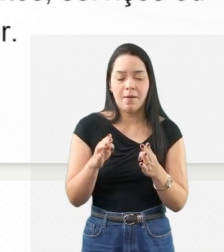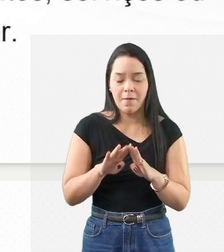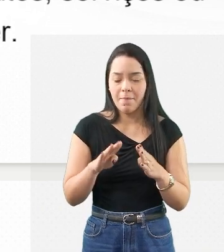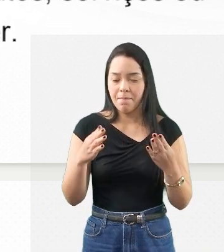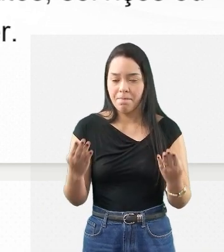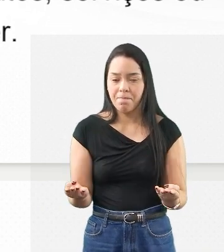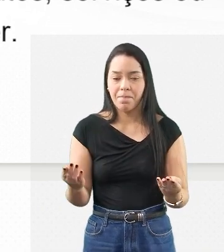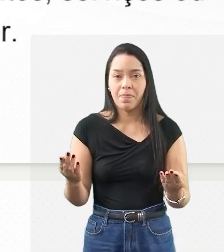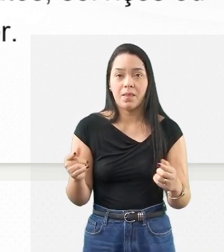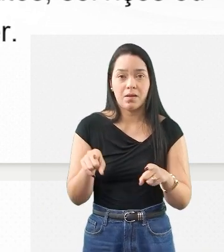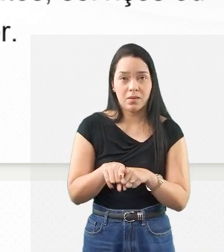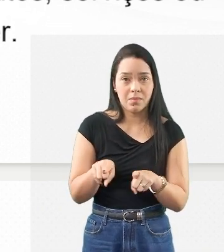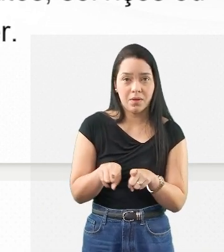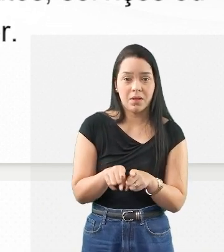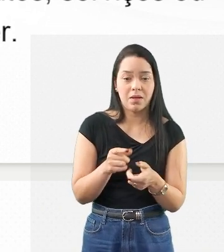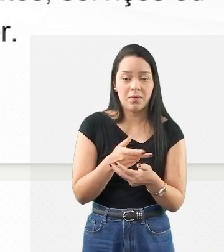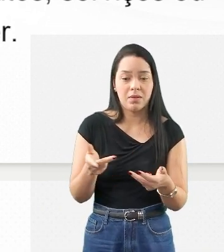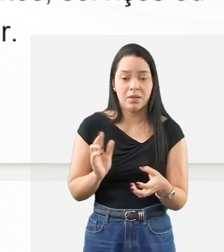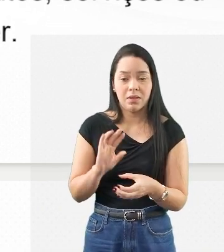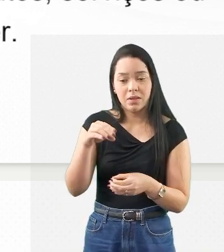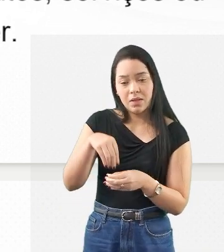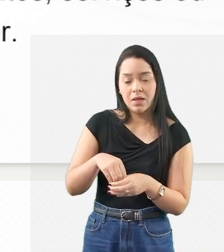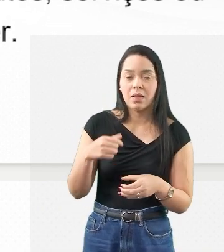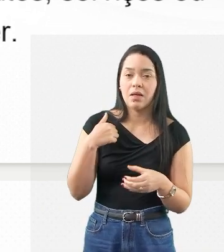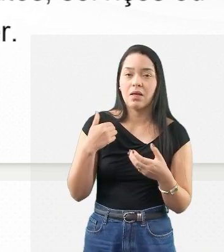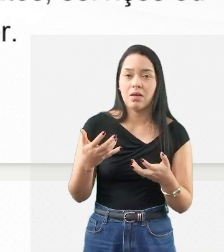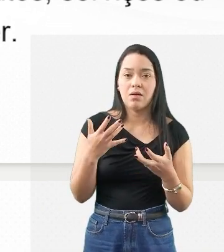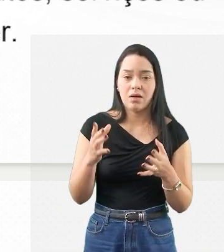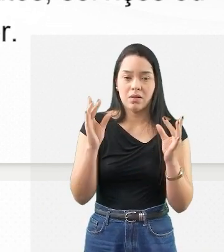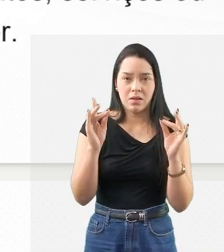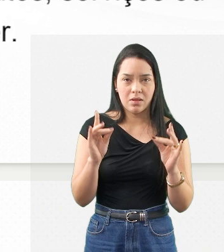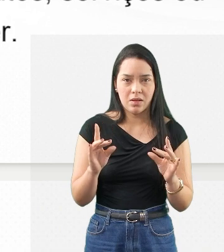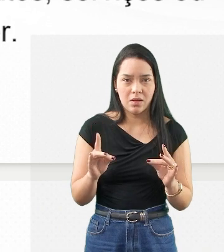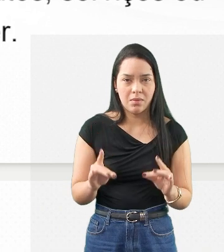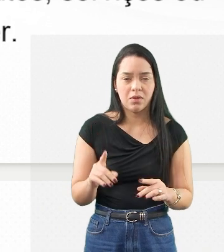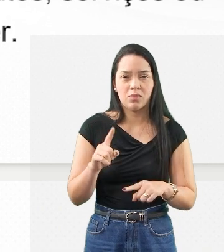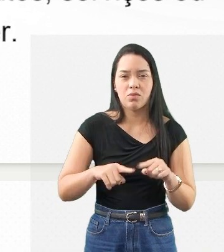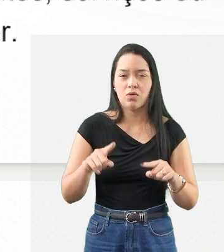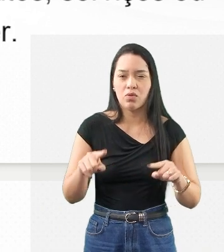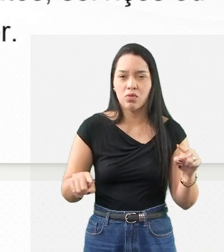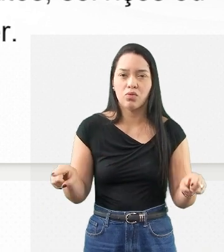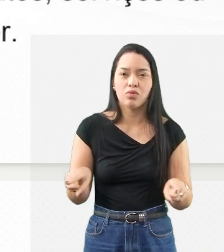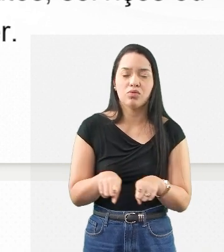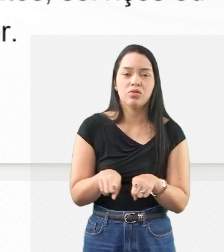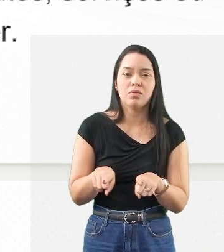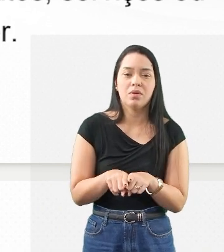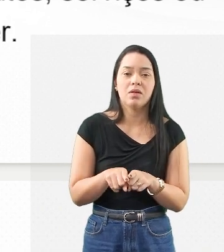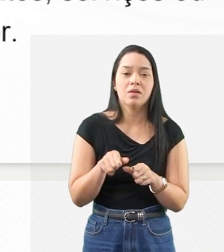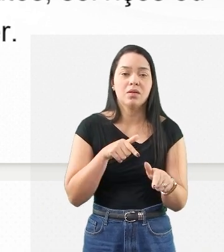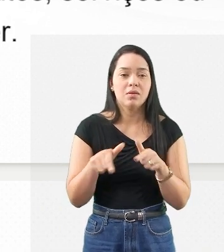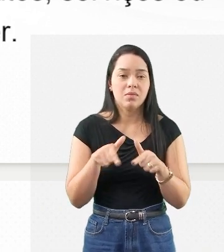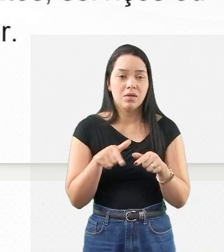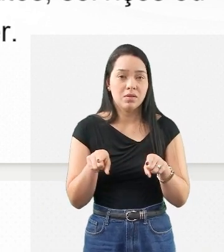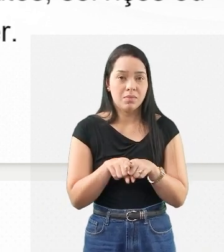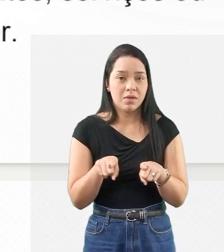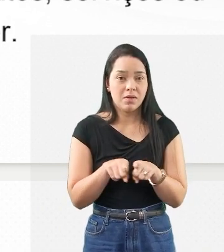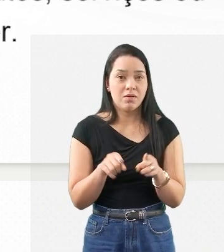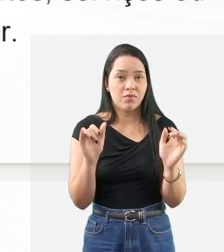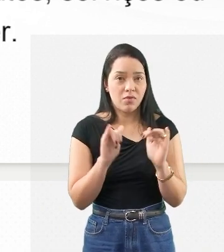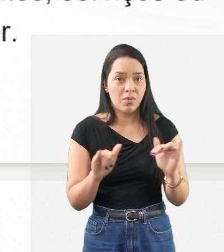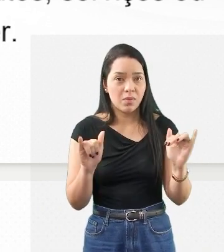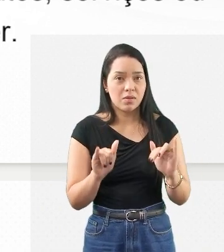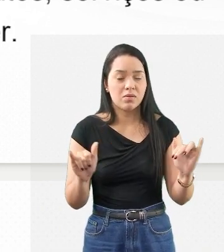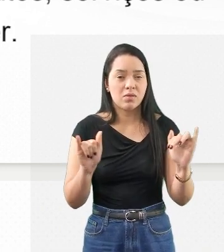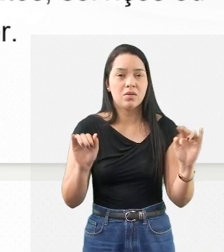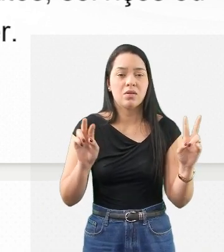né? E nessas partes internas, a gente pode ter detalhamento dos produtos, serviços, inclusive informações